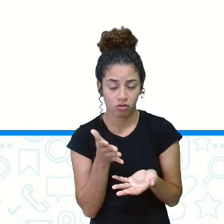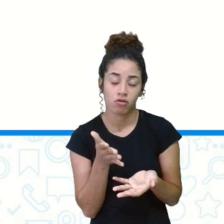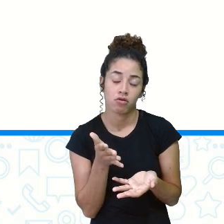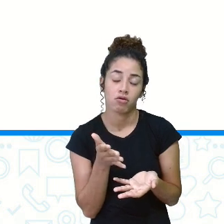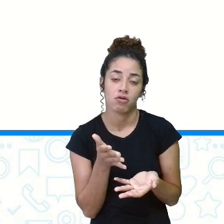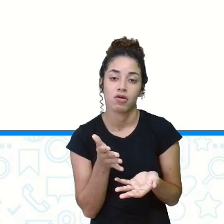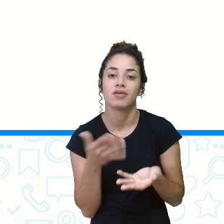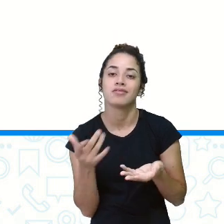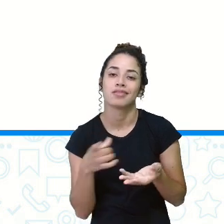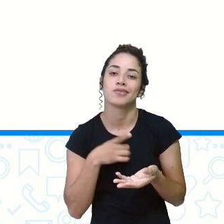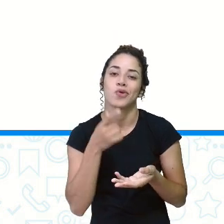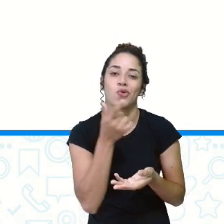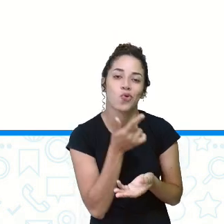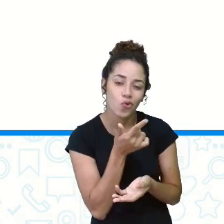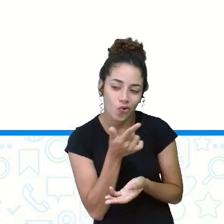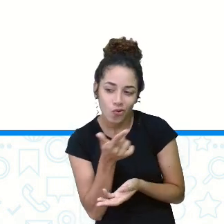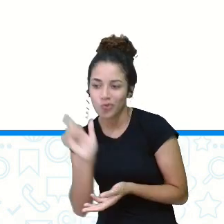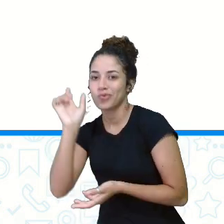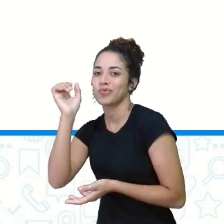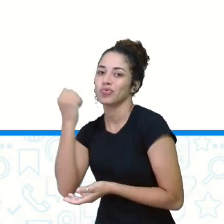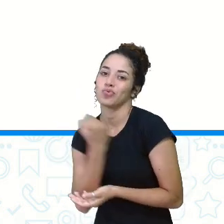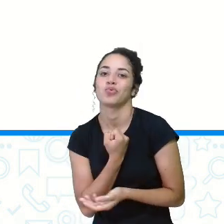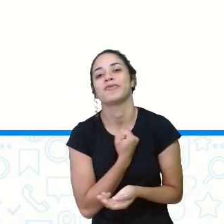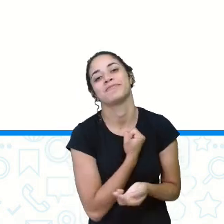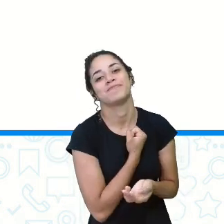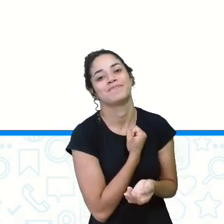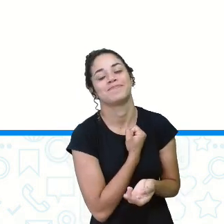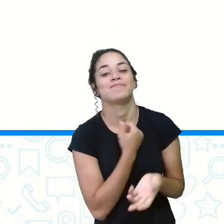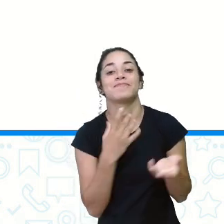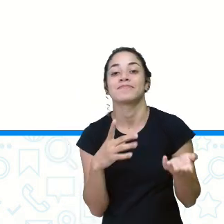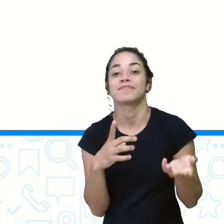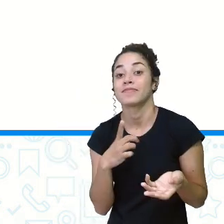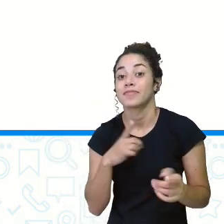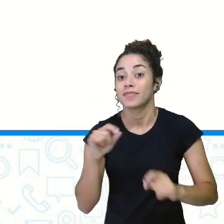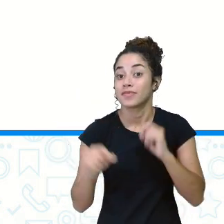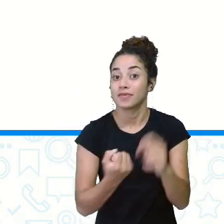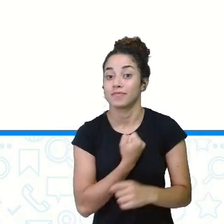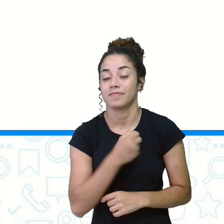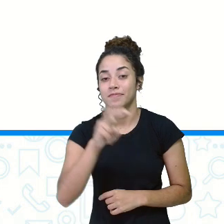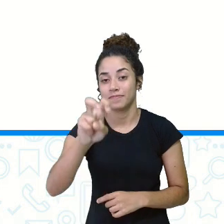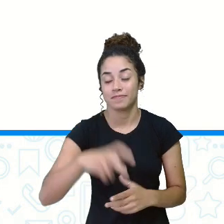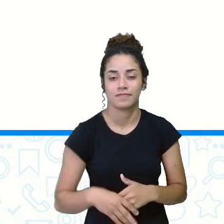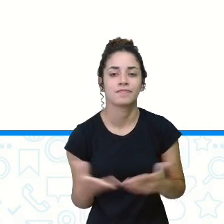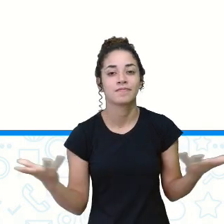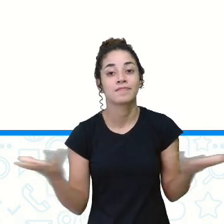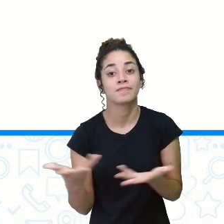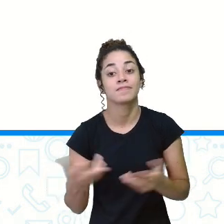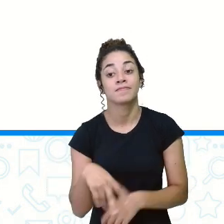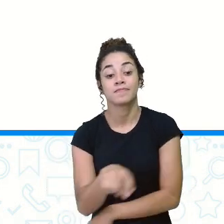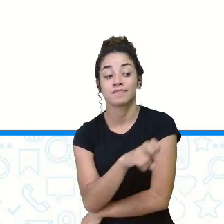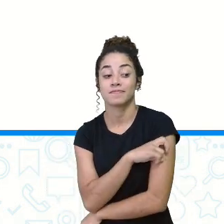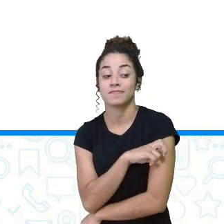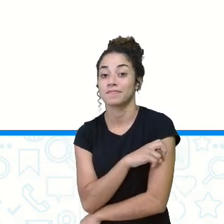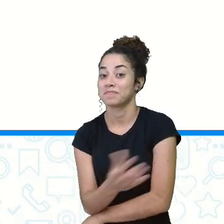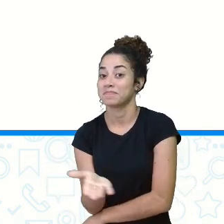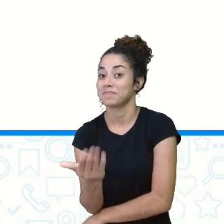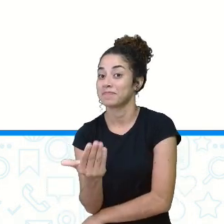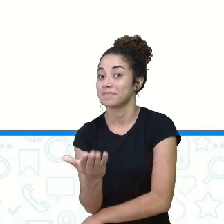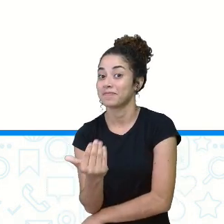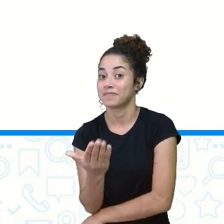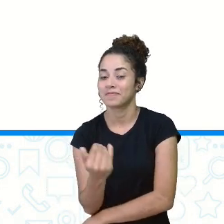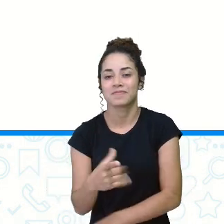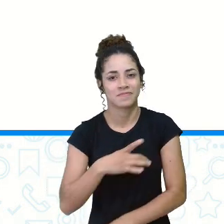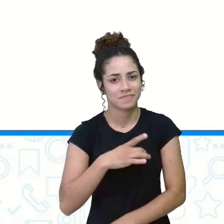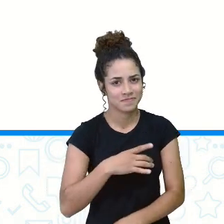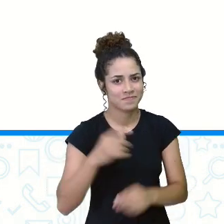tenho outro algarismo. Eu tenho o número 5. E agora, quinto ano, eu tenho